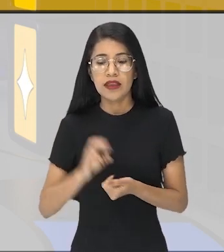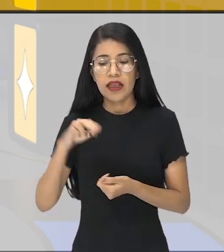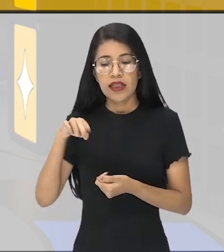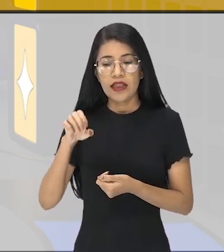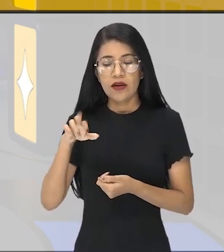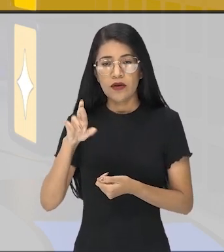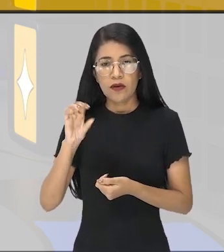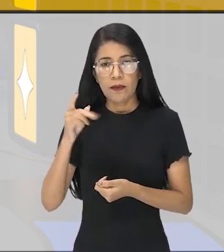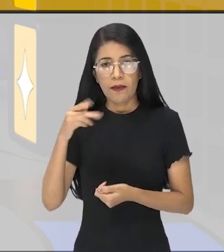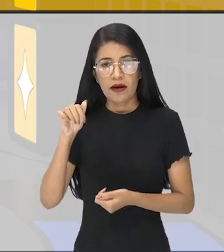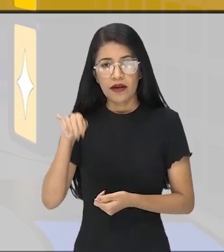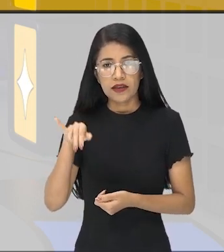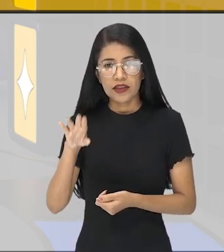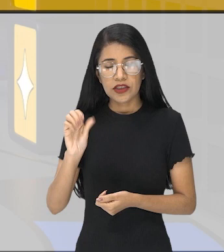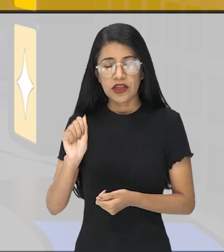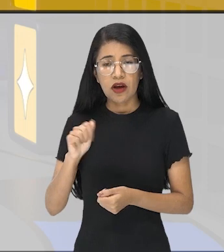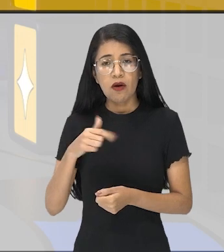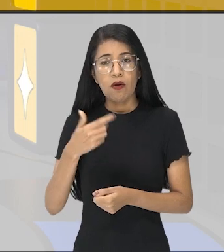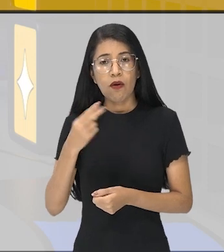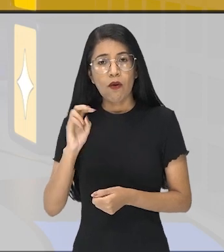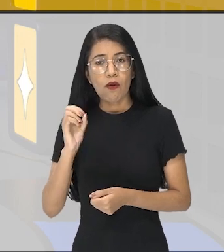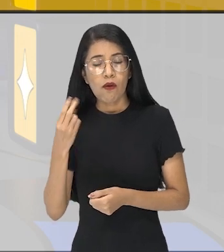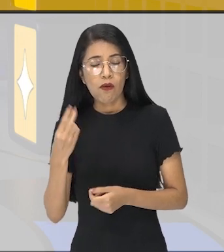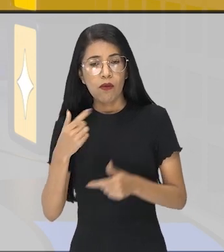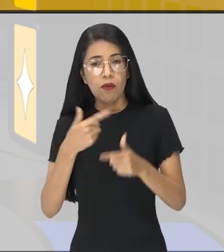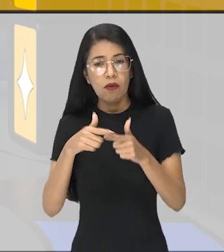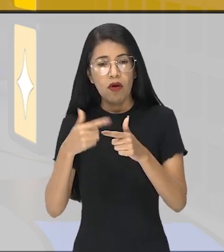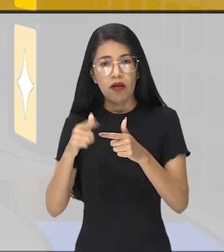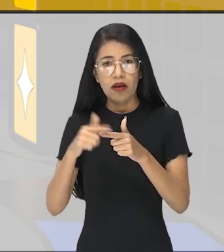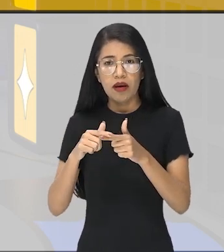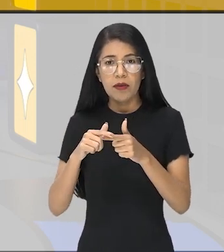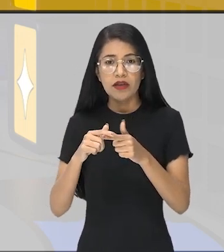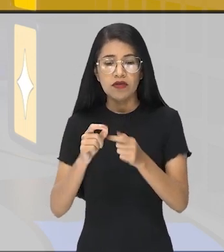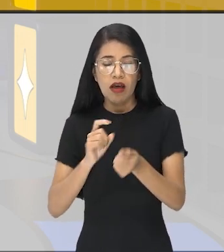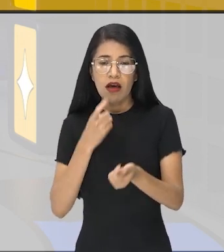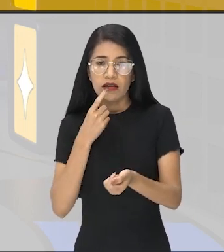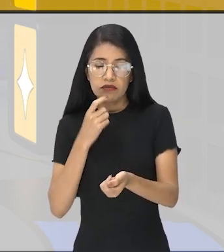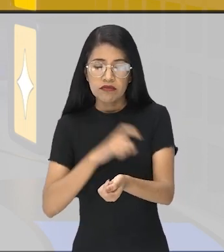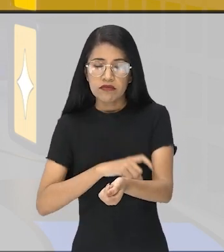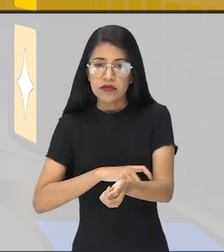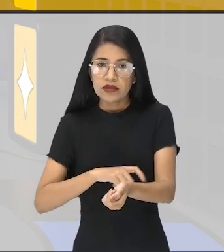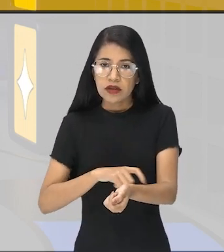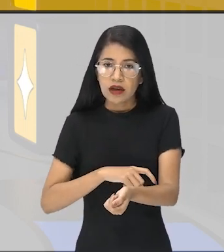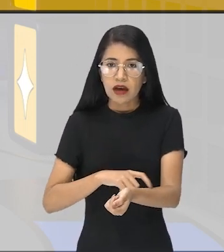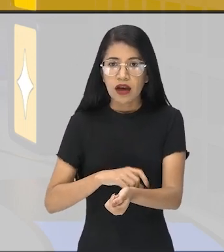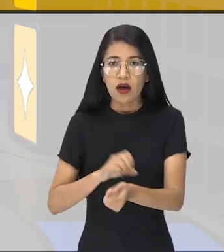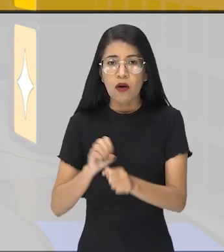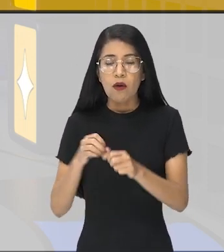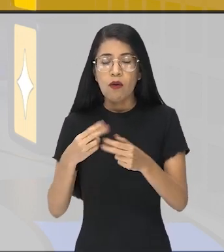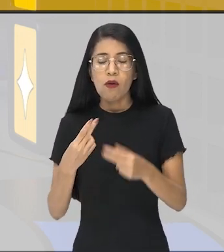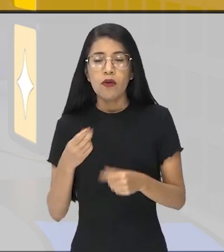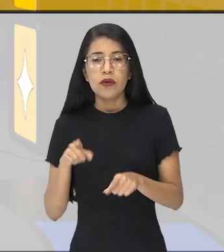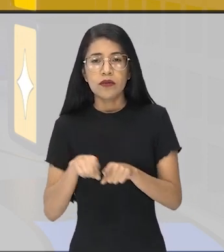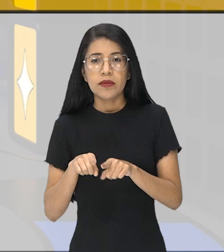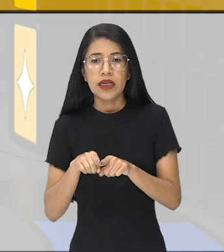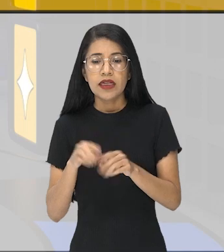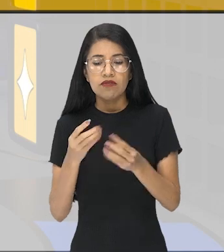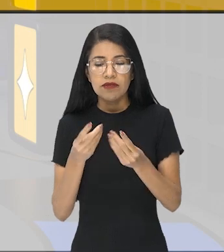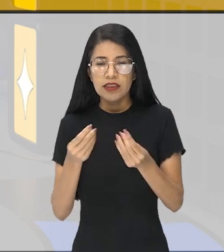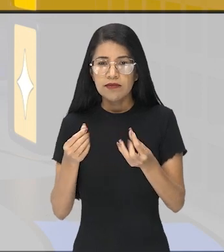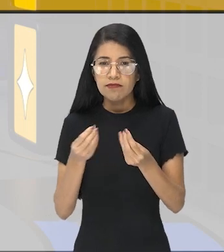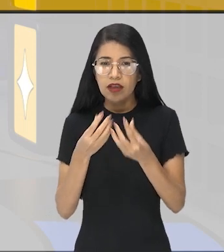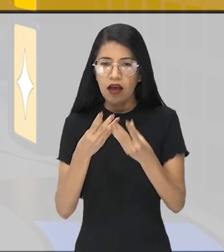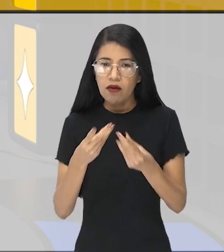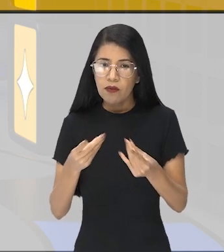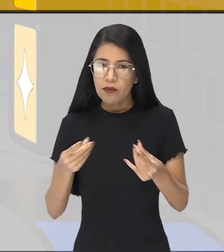neuropatia ou de complicações micro e macrovasculares. Por exemplo, a pessoa pode ir perdendo um pouco a